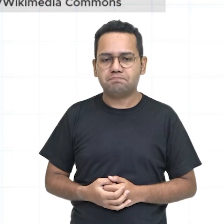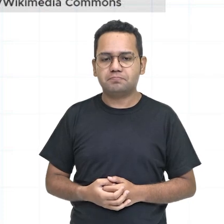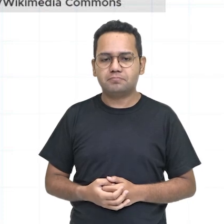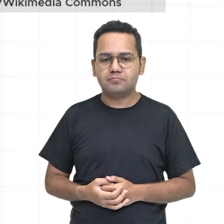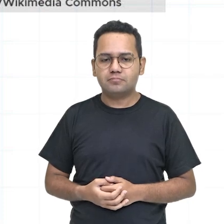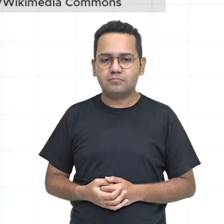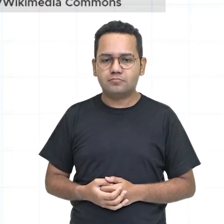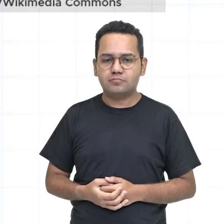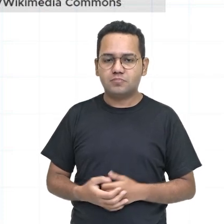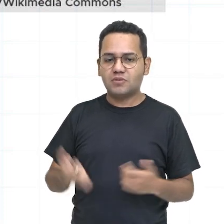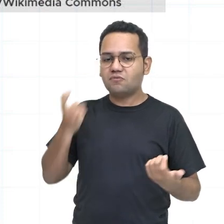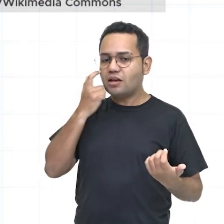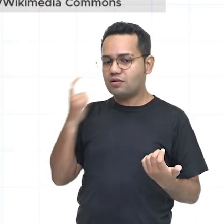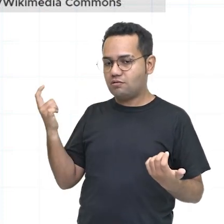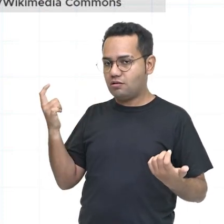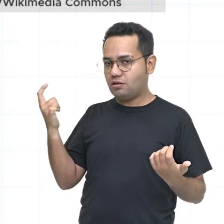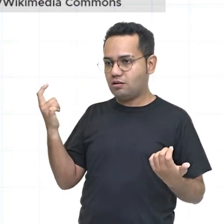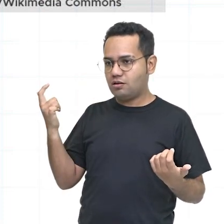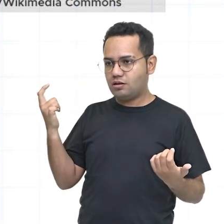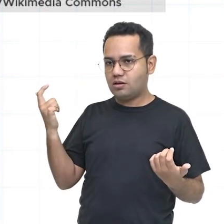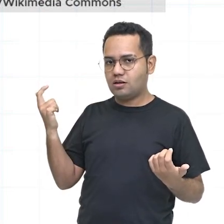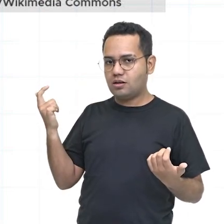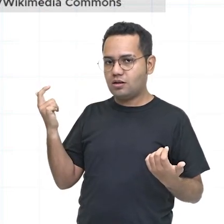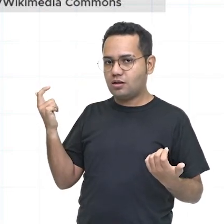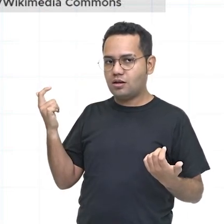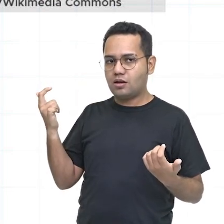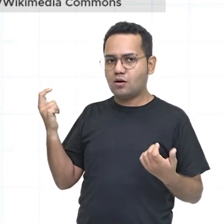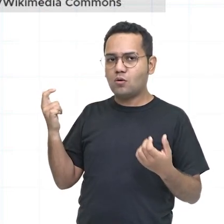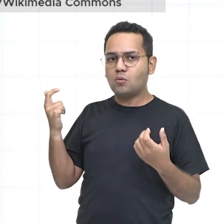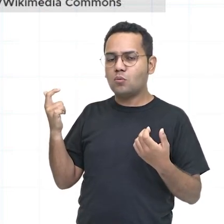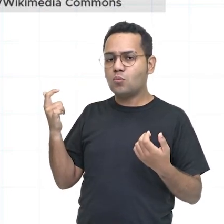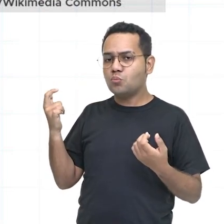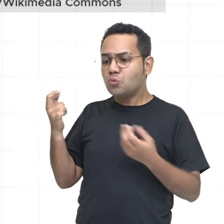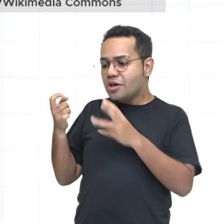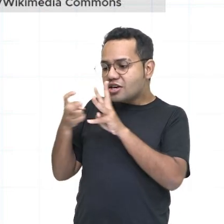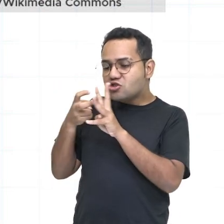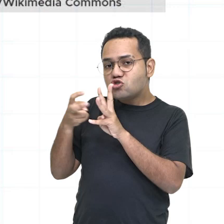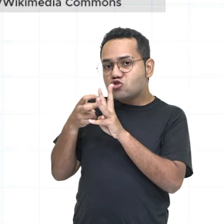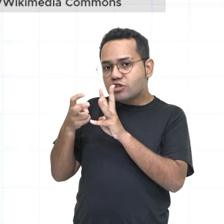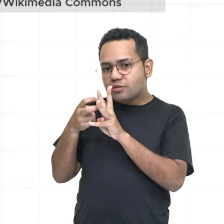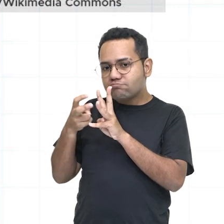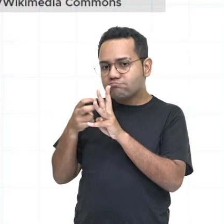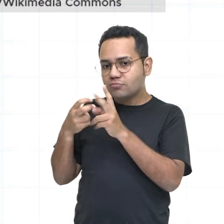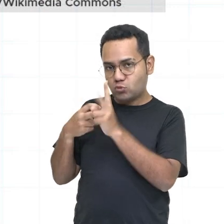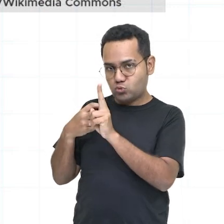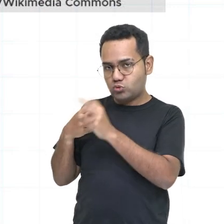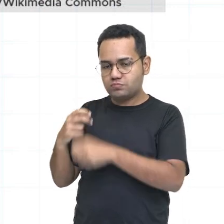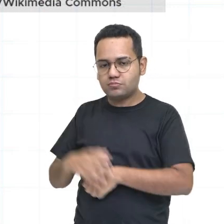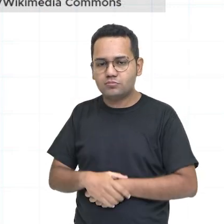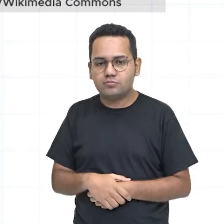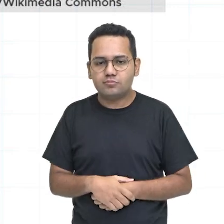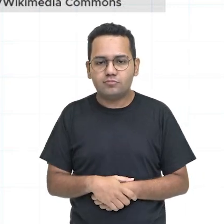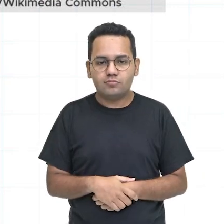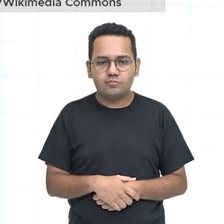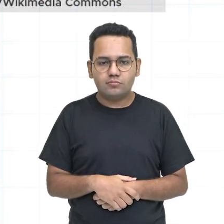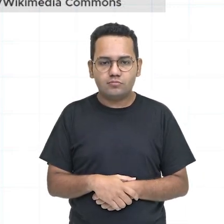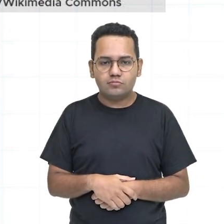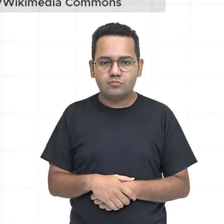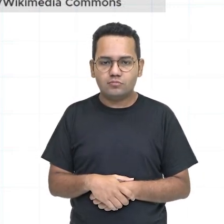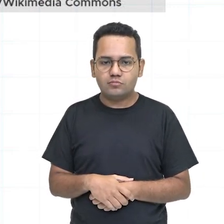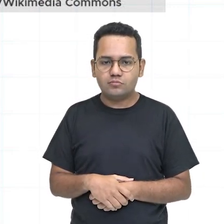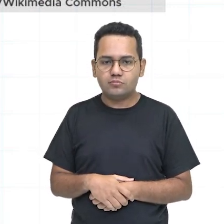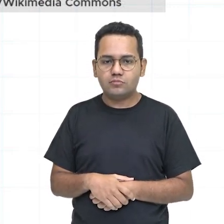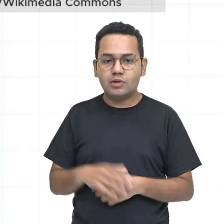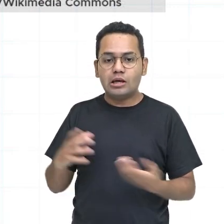fundo, nós podemos ver alguns indígenas. E este soldado aqui está apontando para